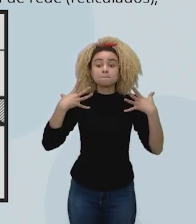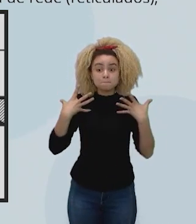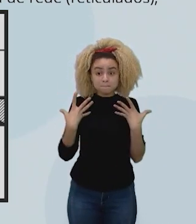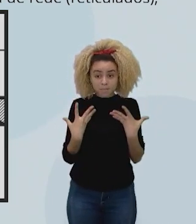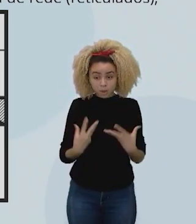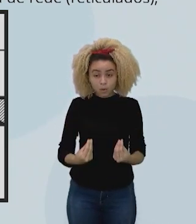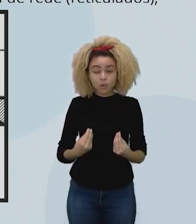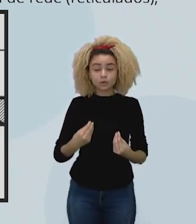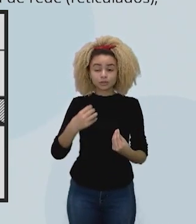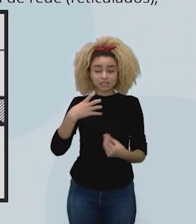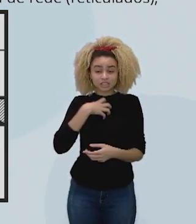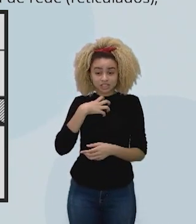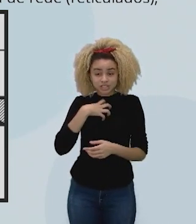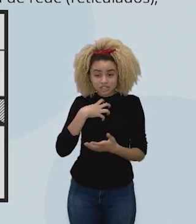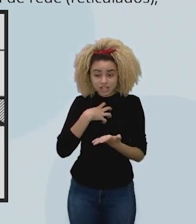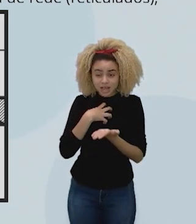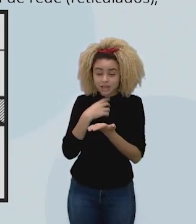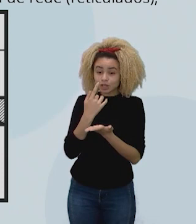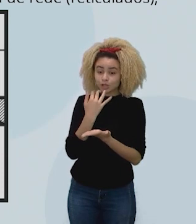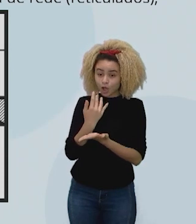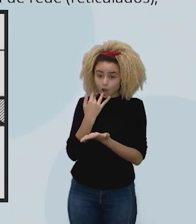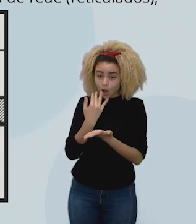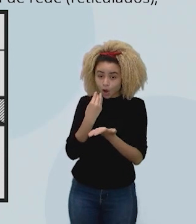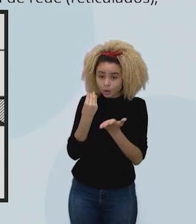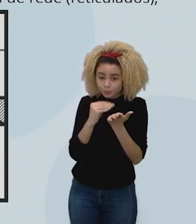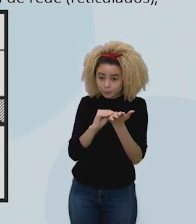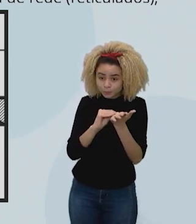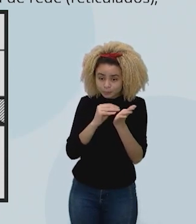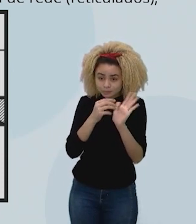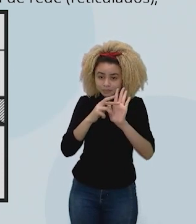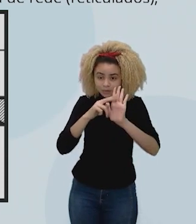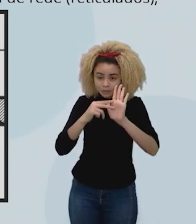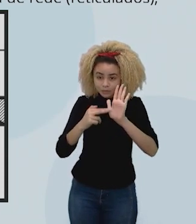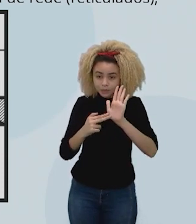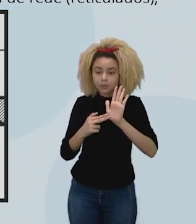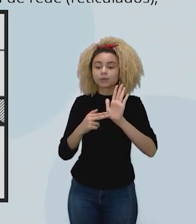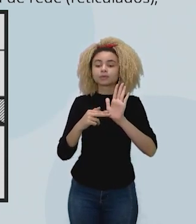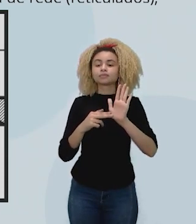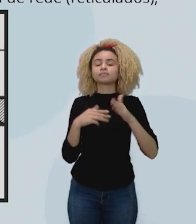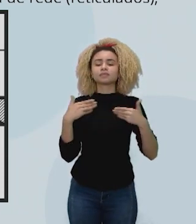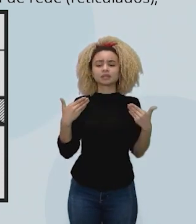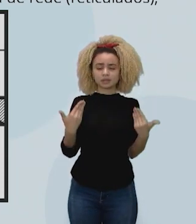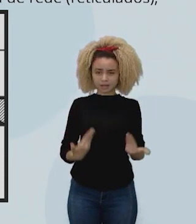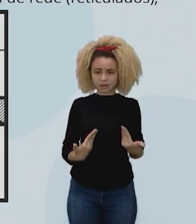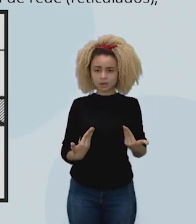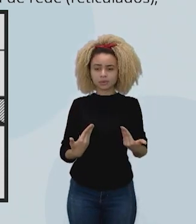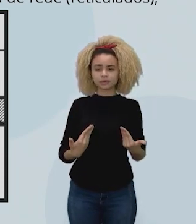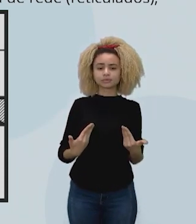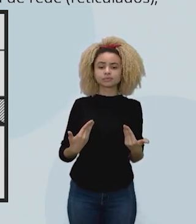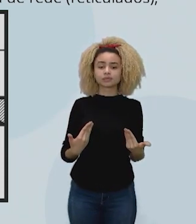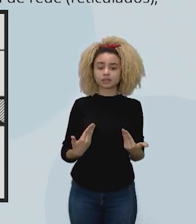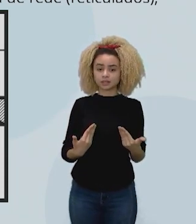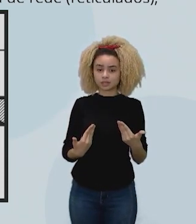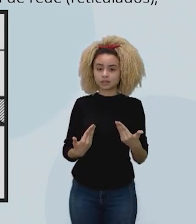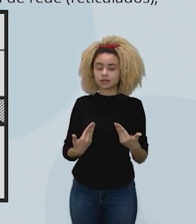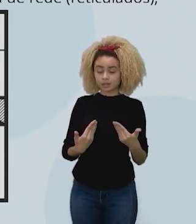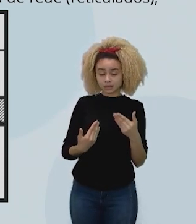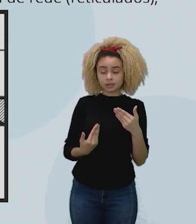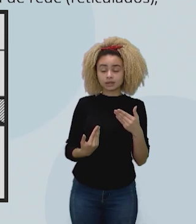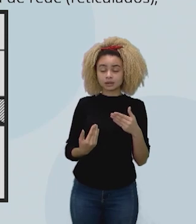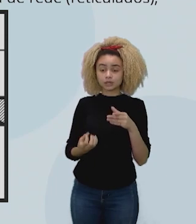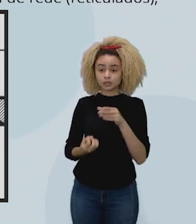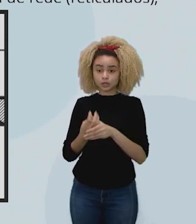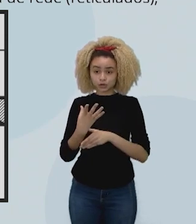de técnica para colorir as suas obras, tá certo? Então, né, ele criou essa